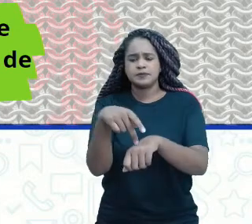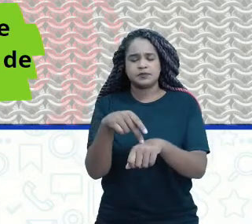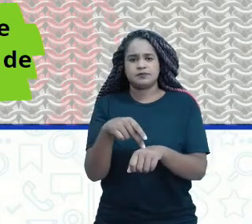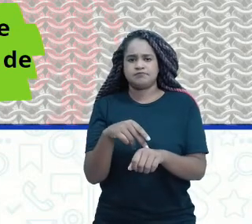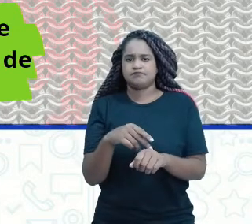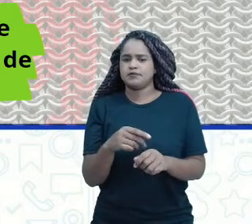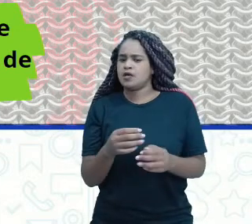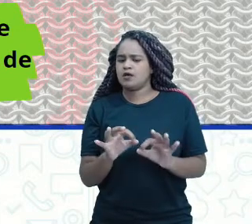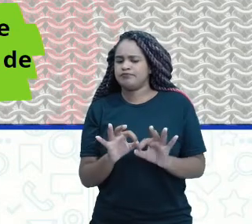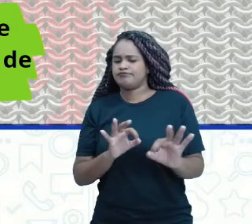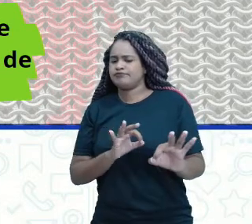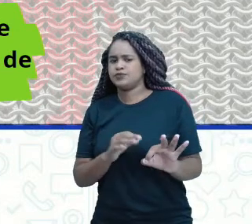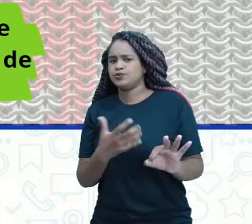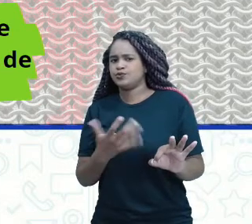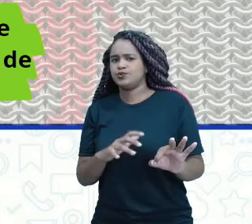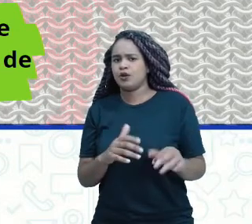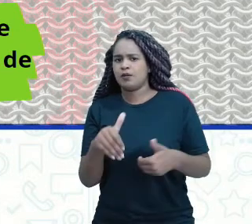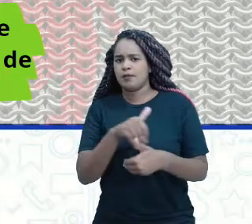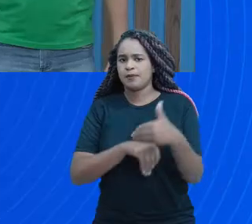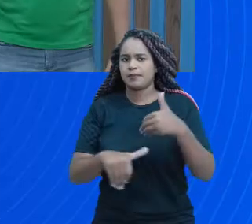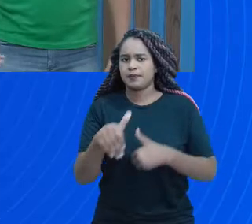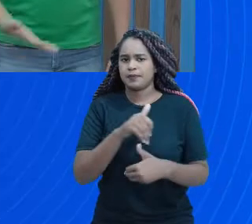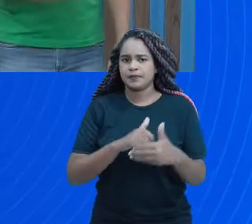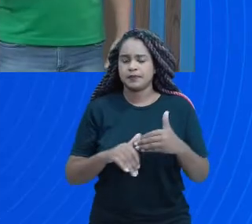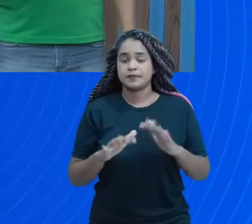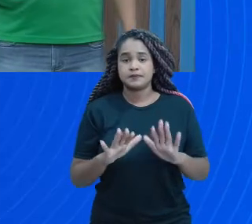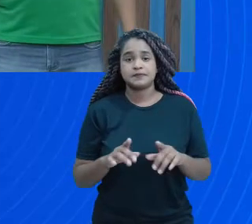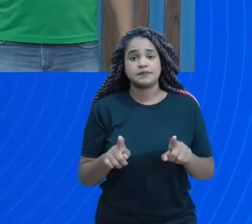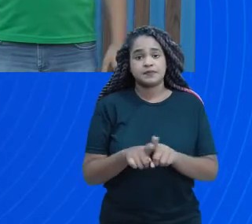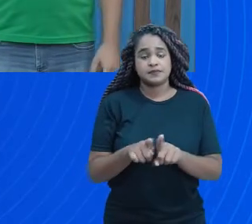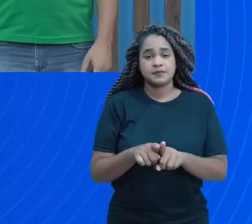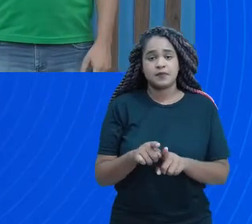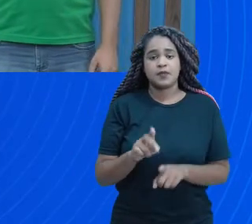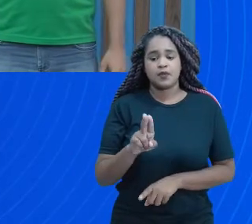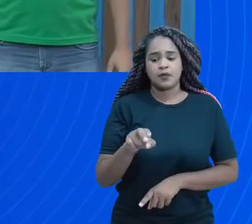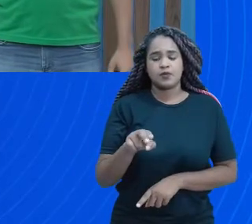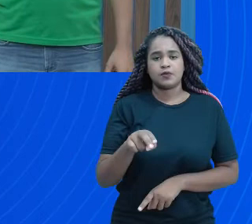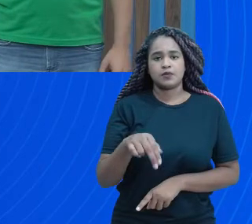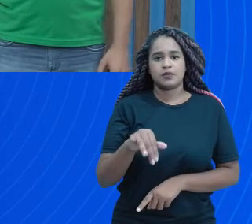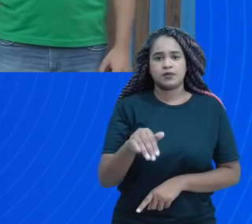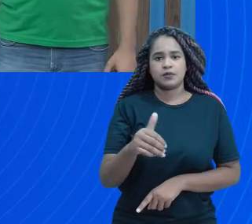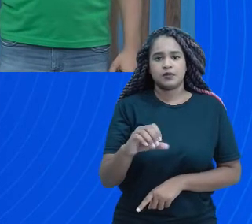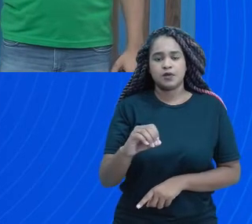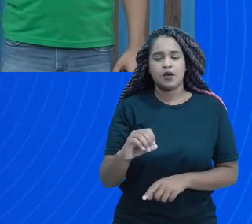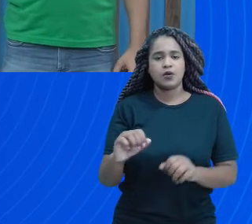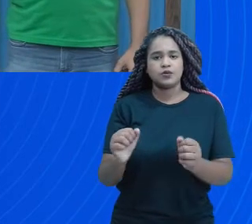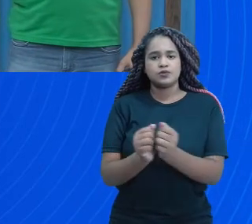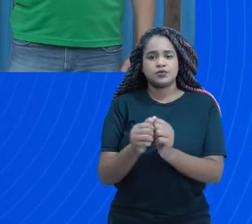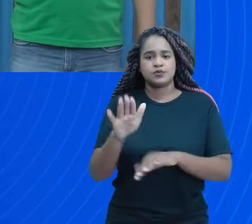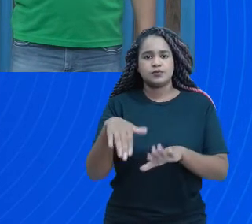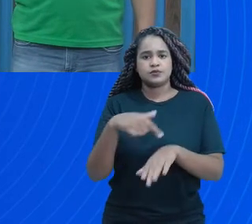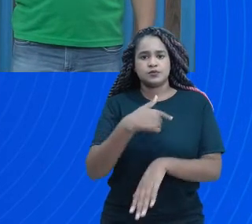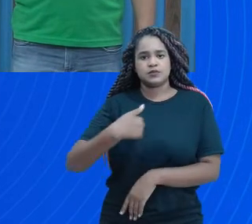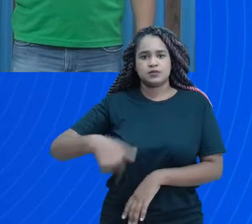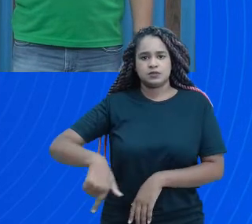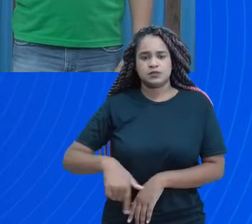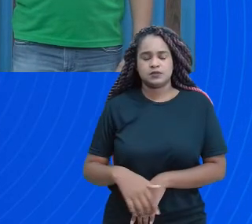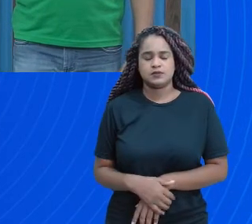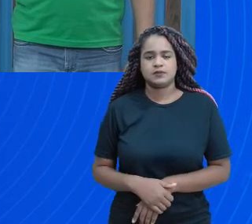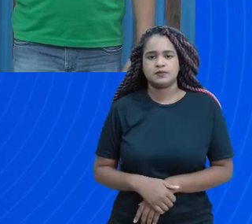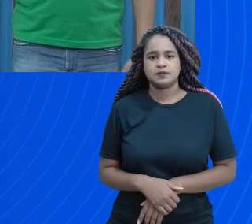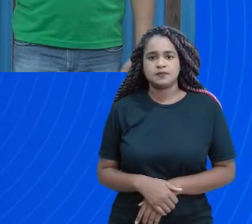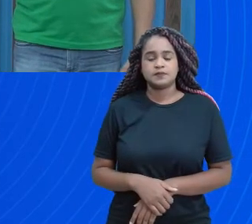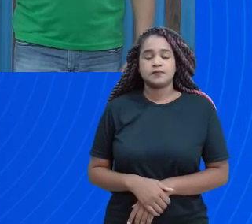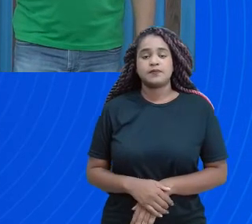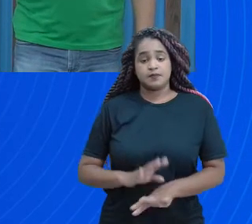ela não contava nem com o apoio de uma outra potência socialista, que é a China, que estava emergindo cada vez mais naquele período. Tá? Então, além da diminuição do ritmo